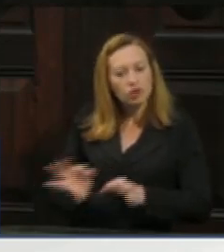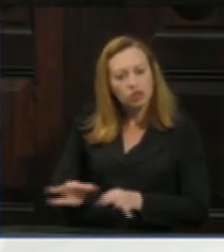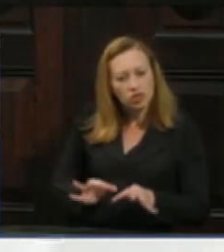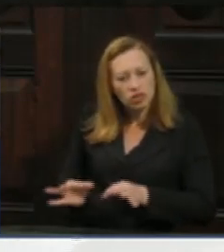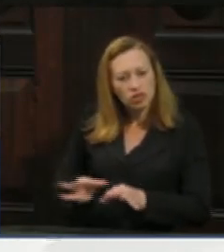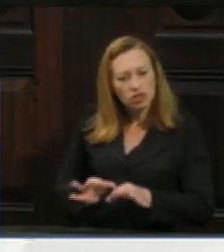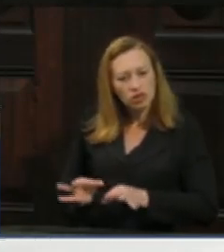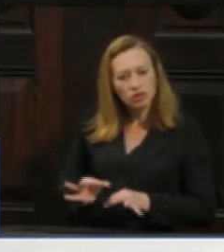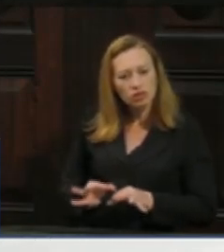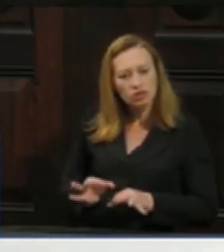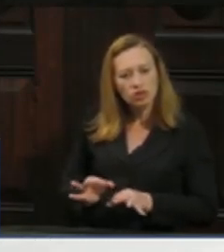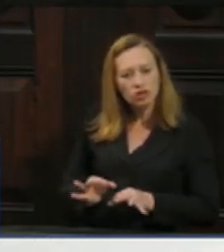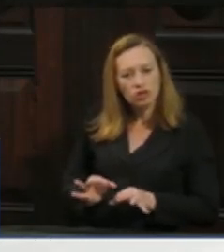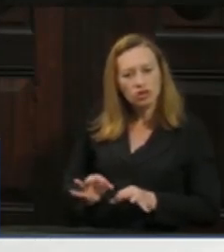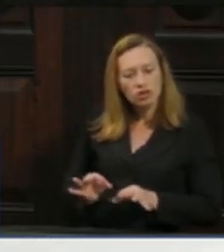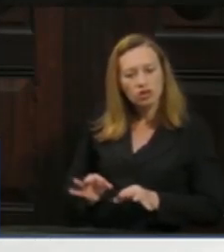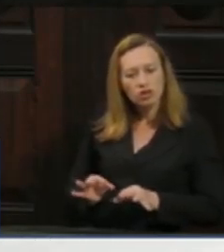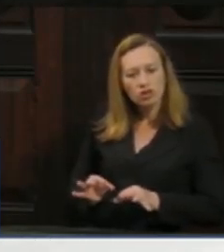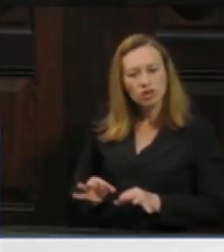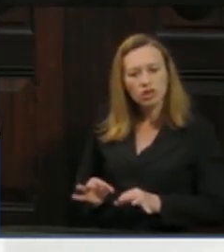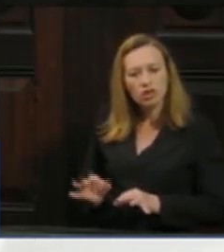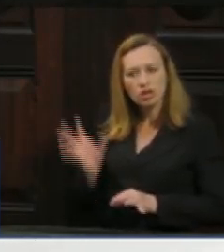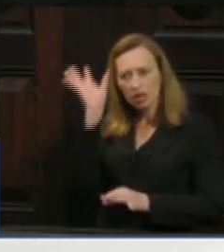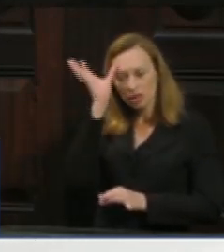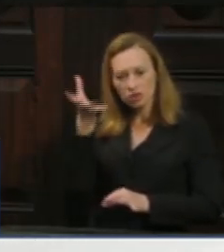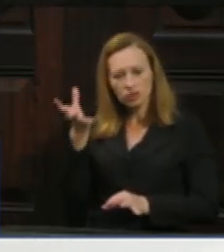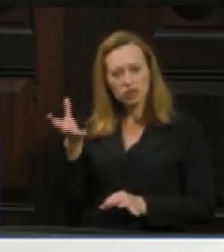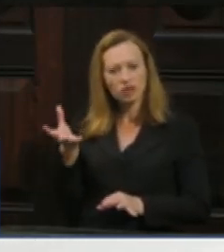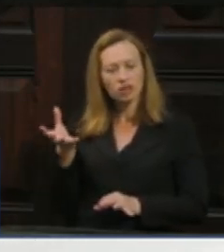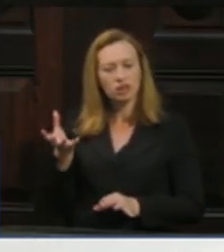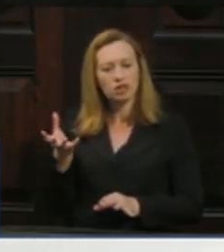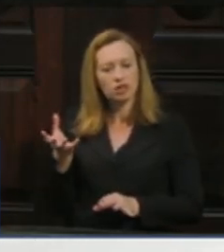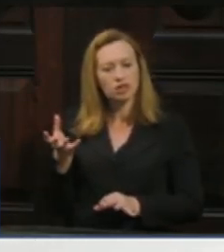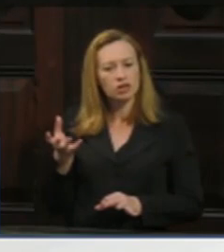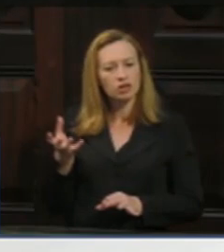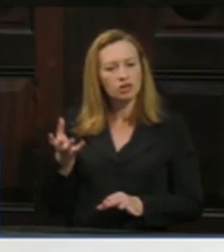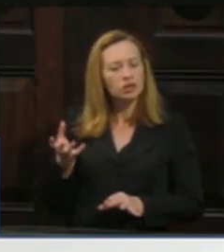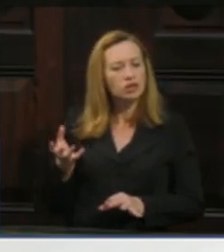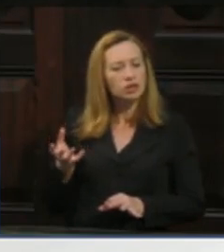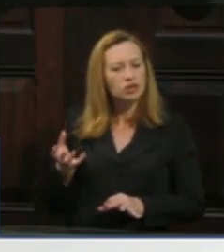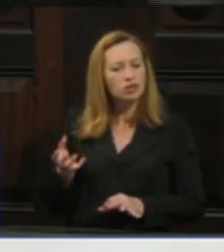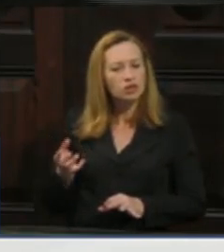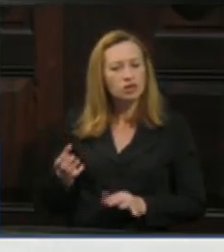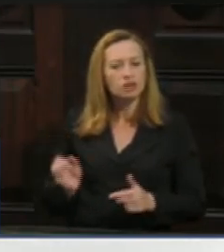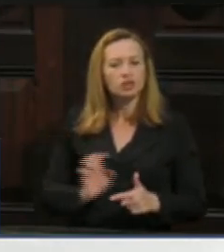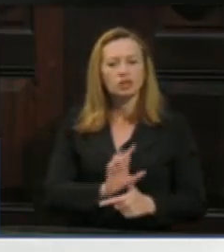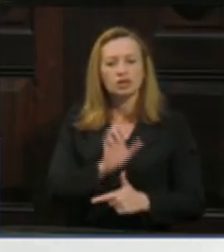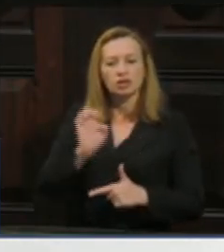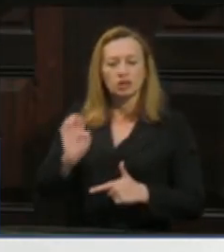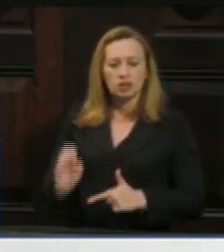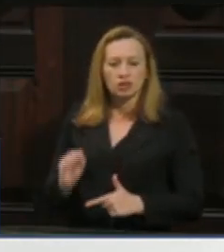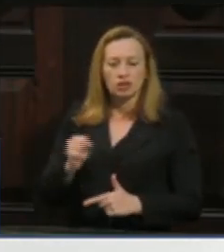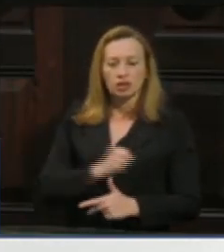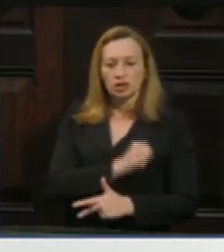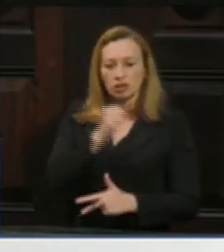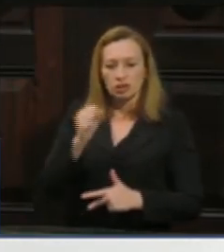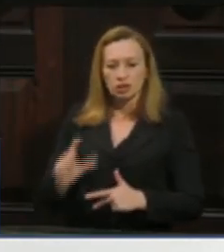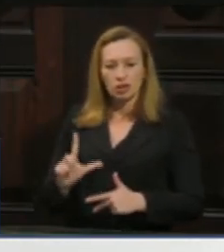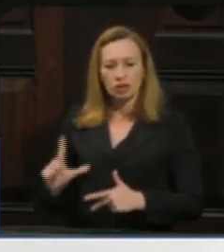0,1% de apoio dentre os eleitores fluminenses através do programa próprio de consulta popular. Até